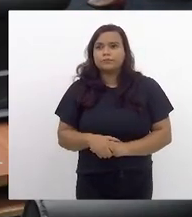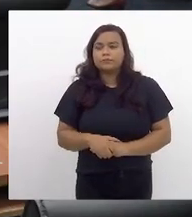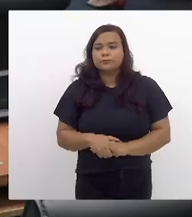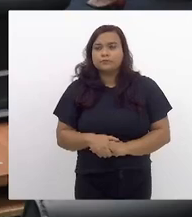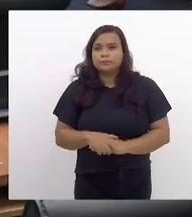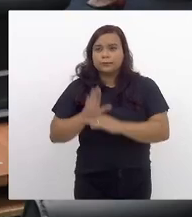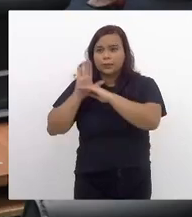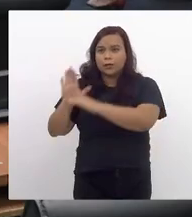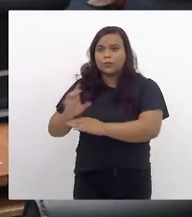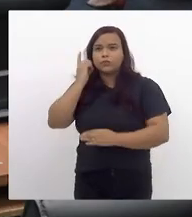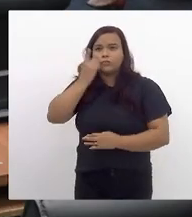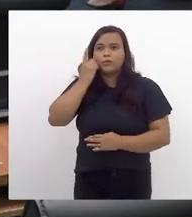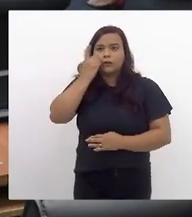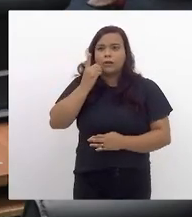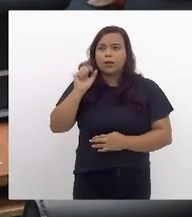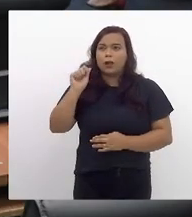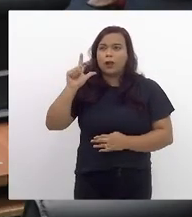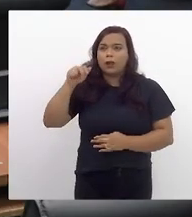deputada Alana.